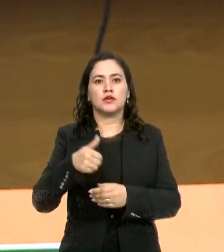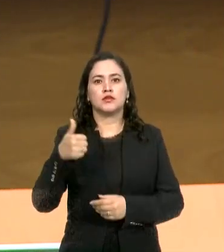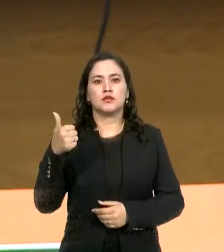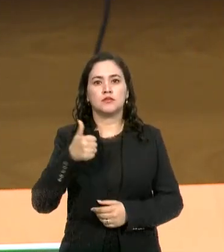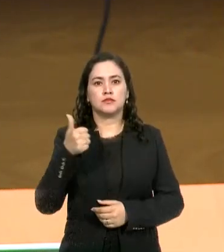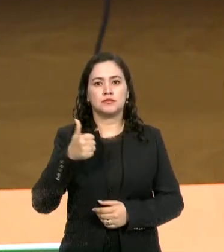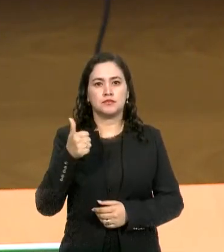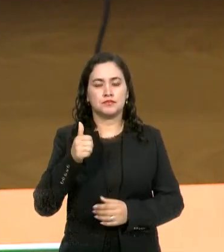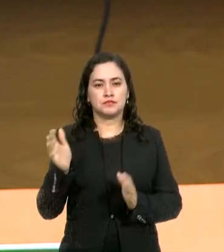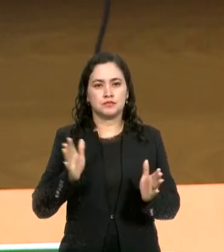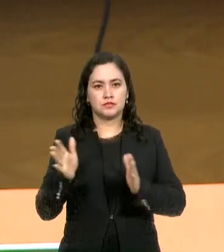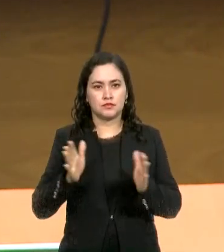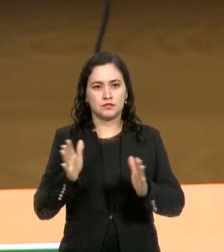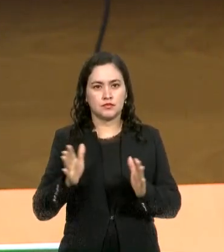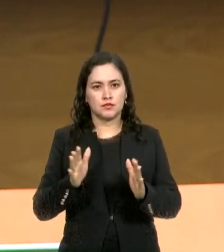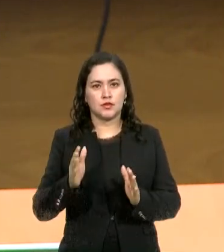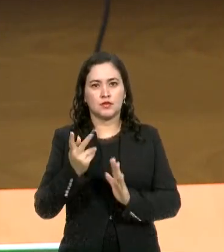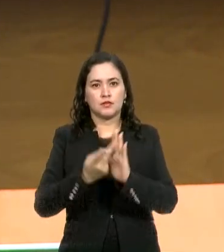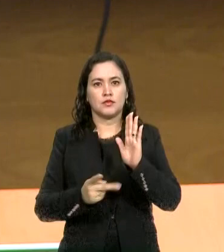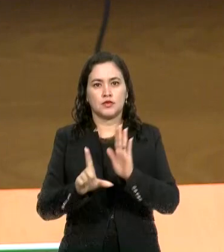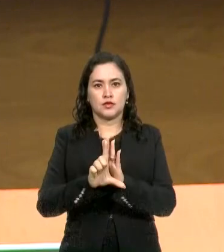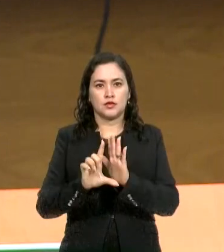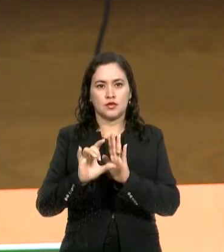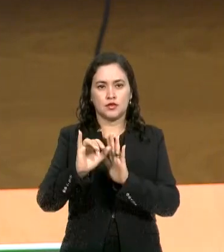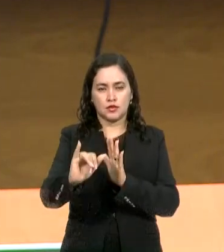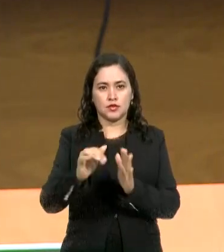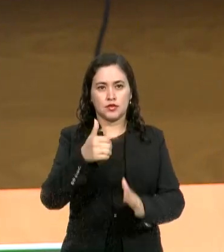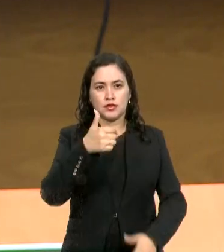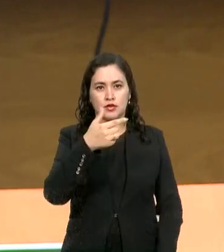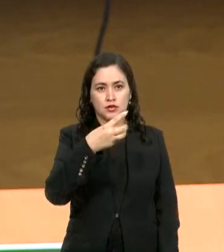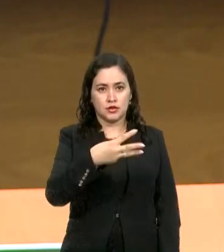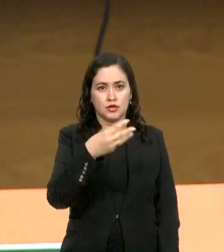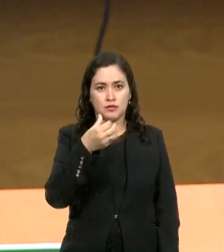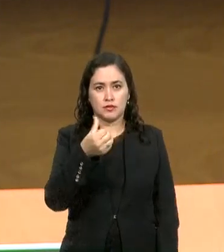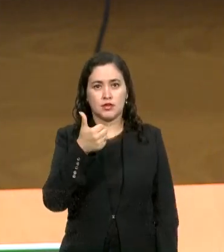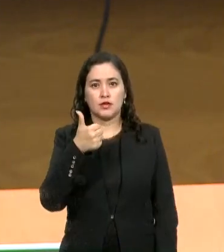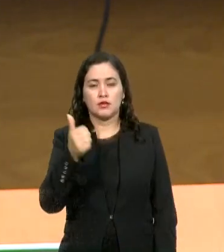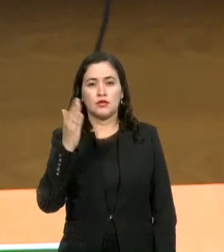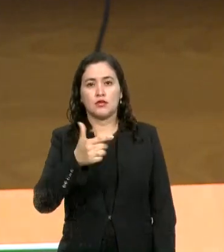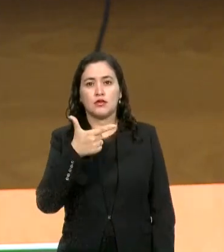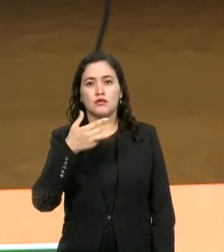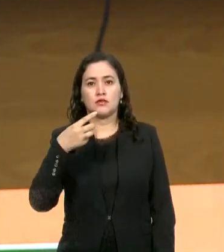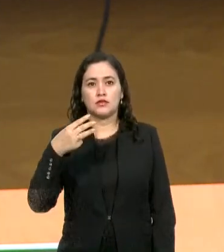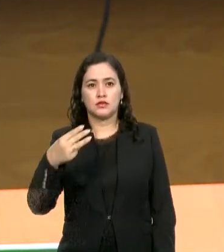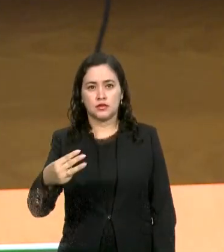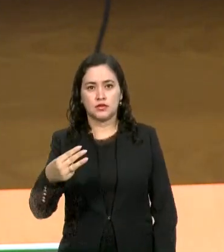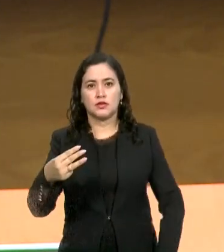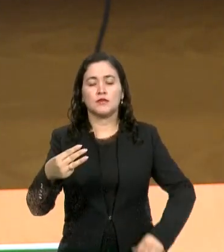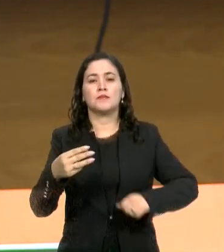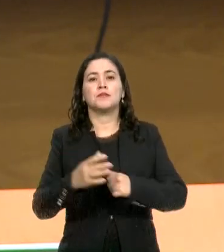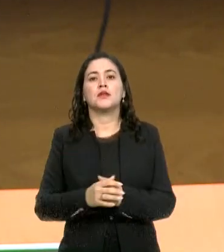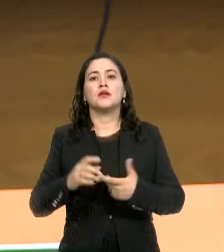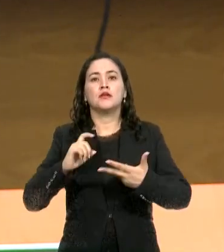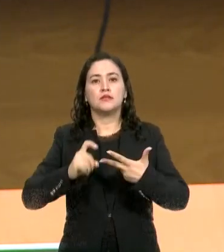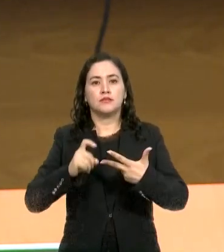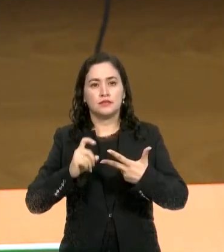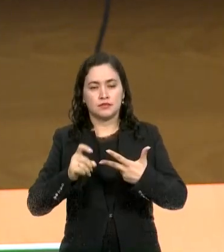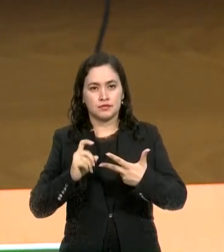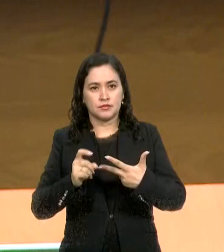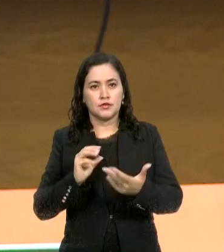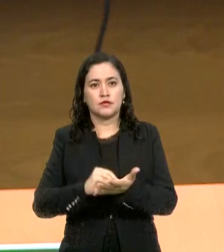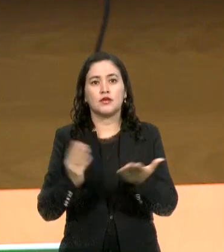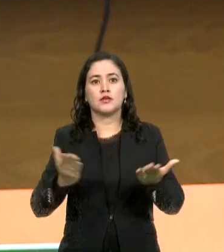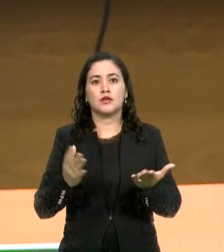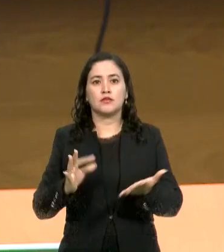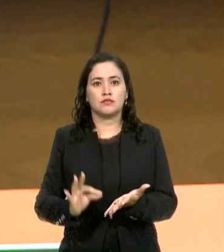Poder Executivo, qual foi aprovado e encaminhado à sanção governamental. Em primeiro turno, regime de prioridade, foi